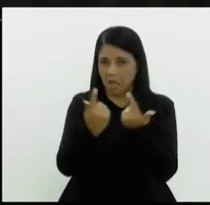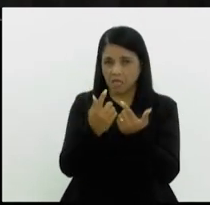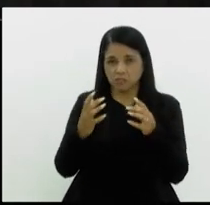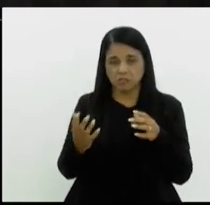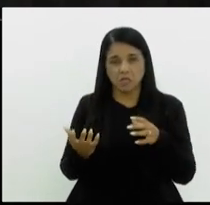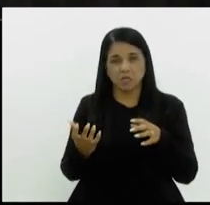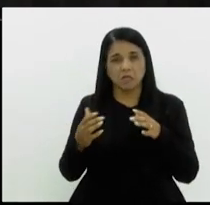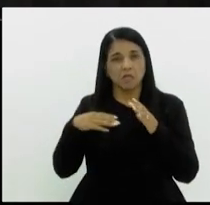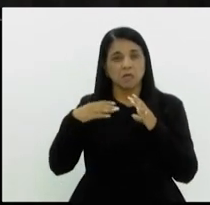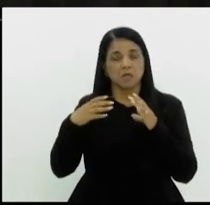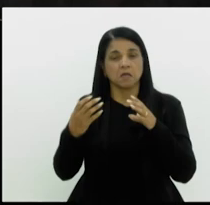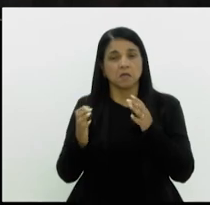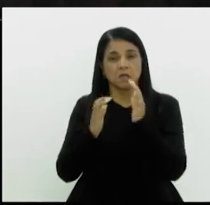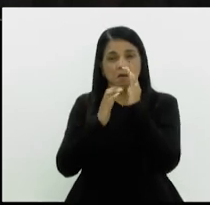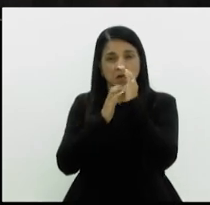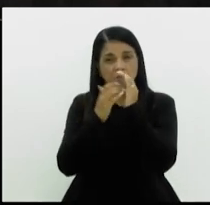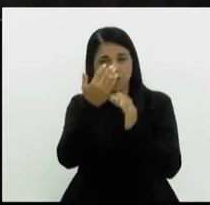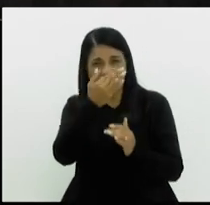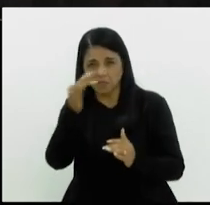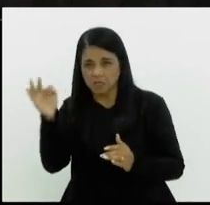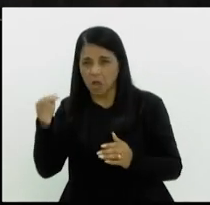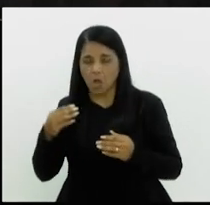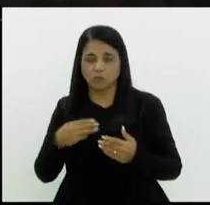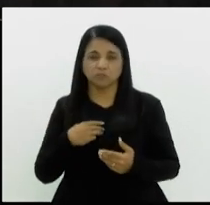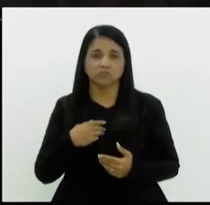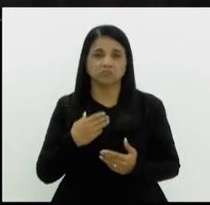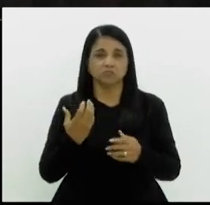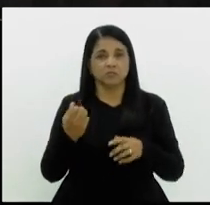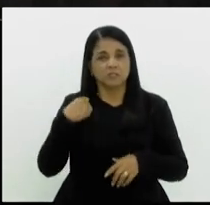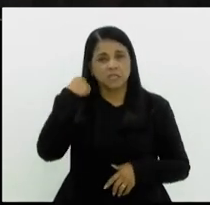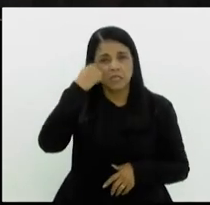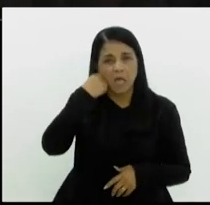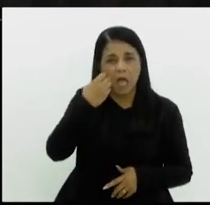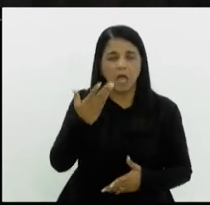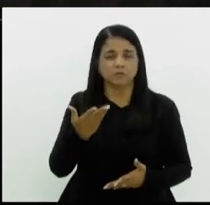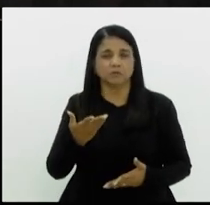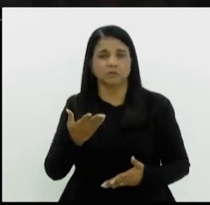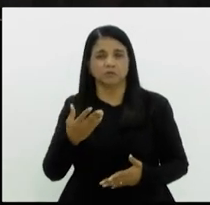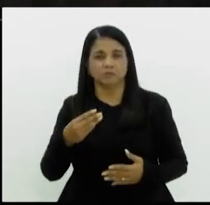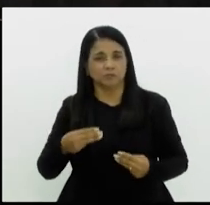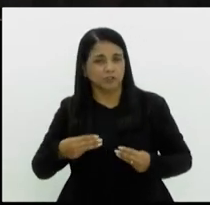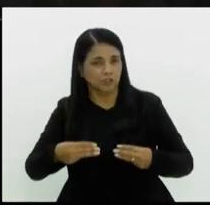Senado, do Ministério Público, da Justiça. É moleza.